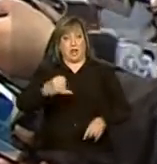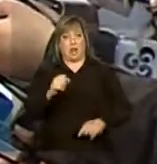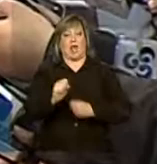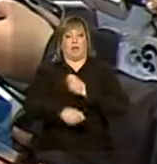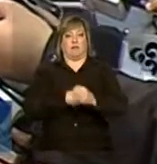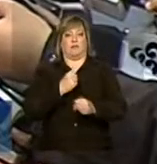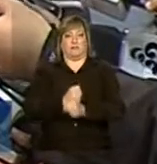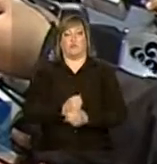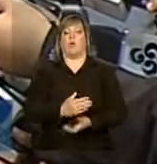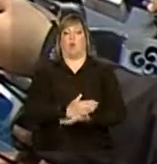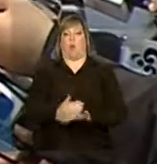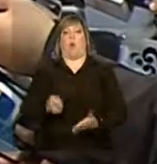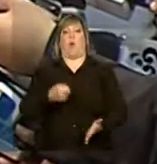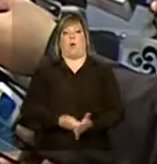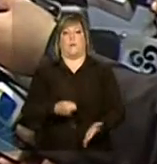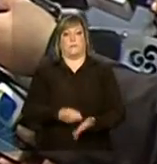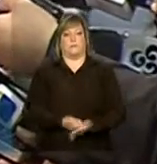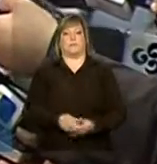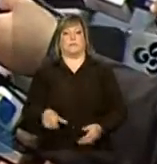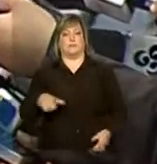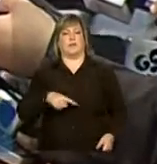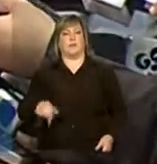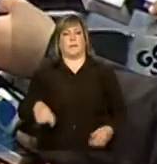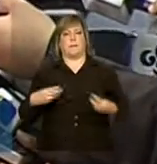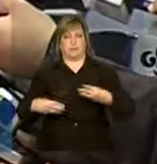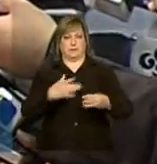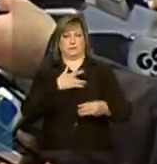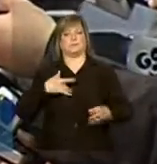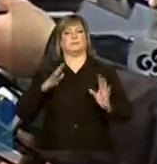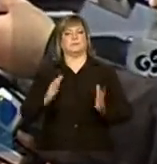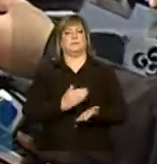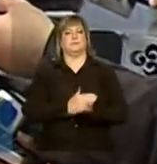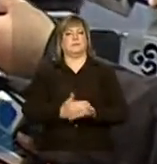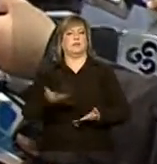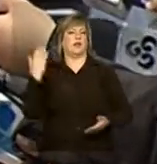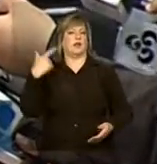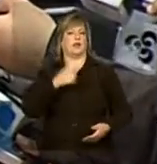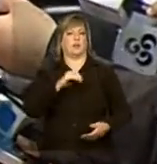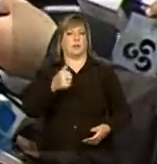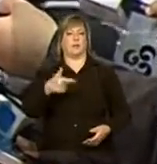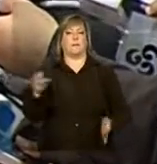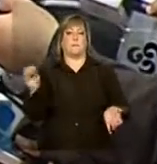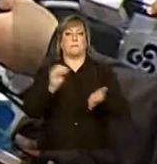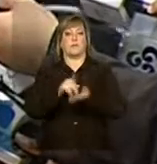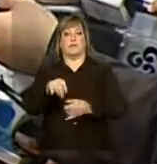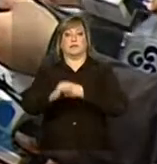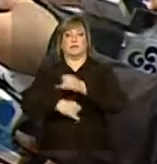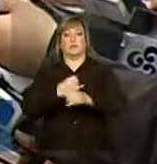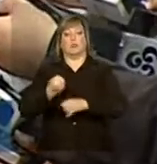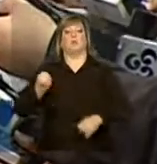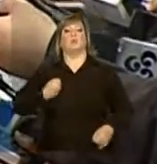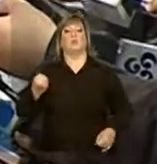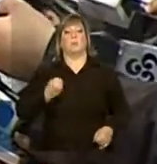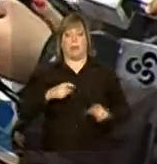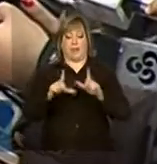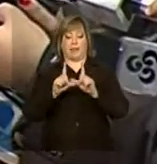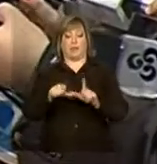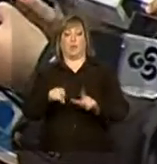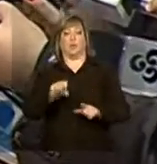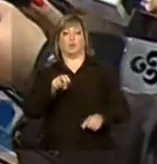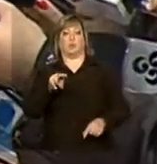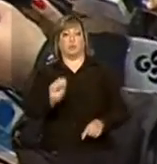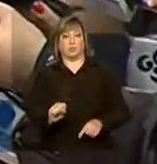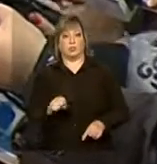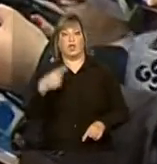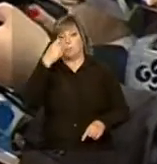desenvolveu, desde 2012, um instrumento que coloca na internet o número do cartão SUS. Então, os hospitais, as clínicas